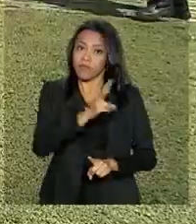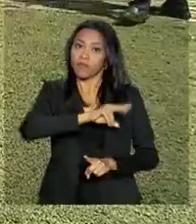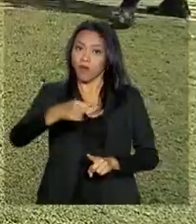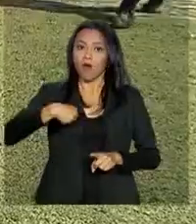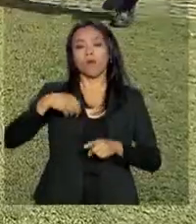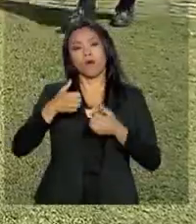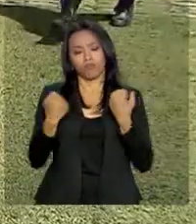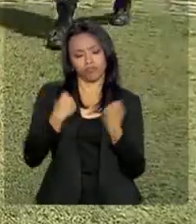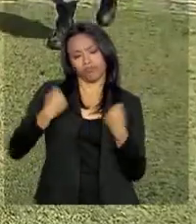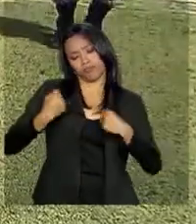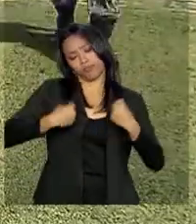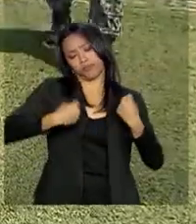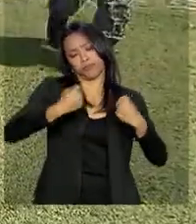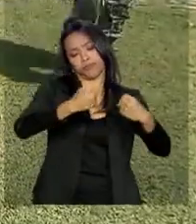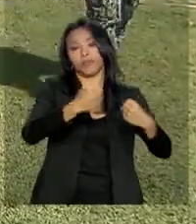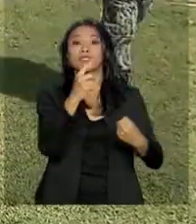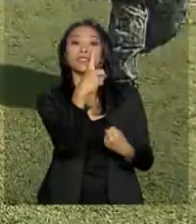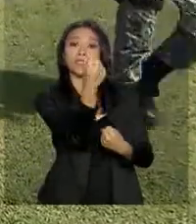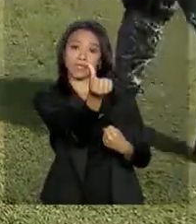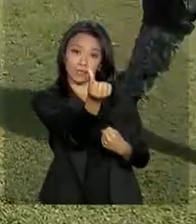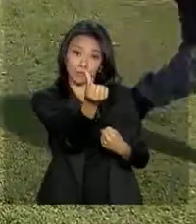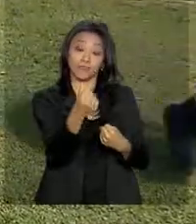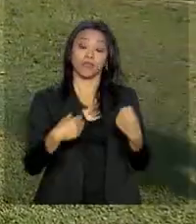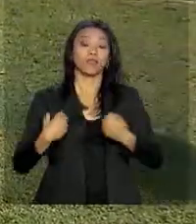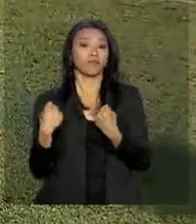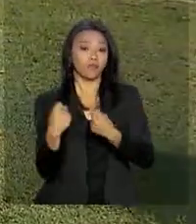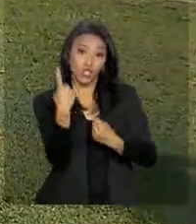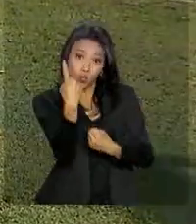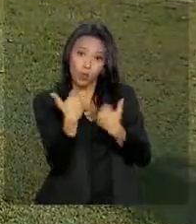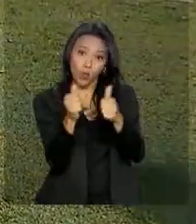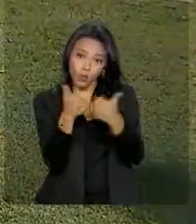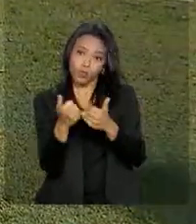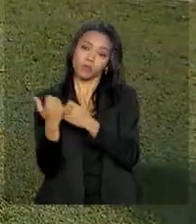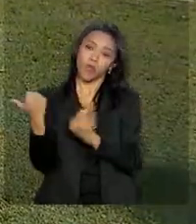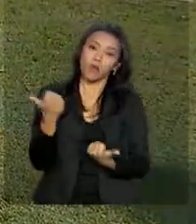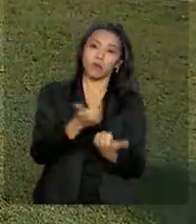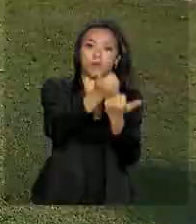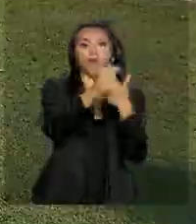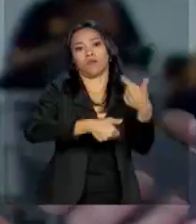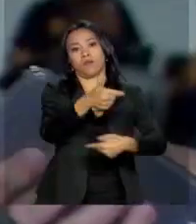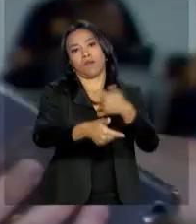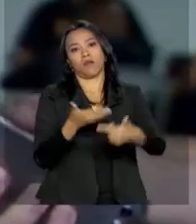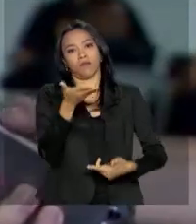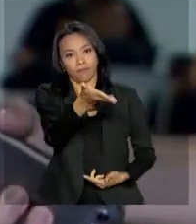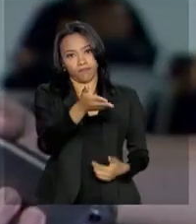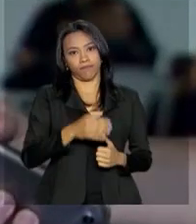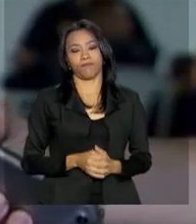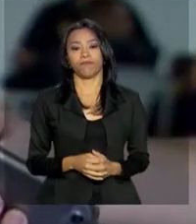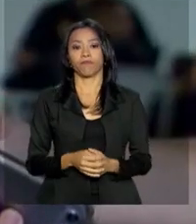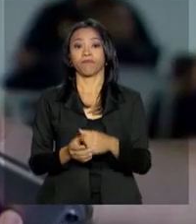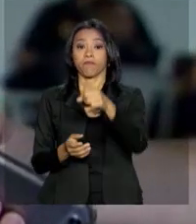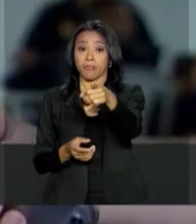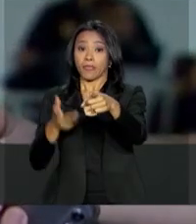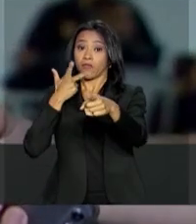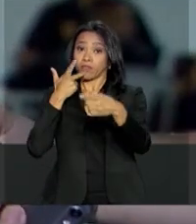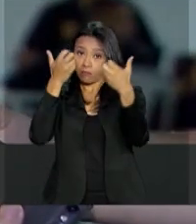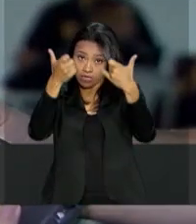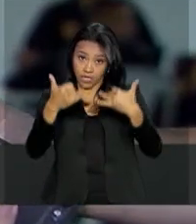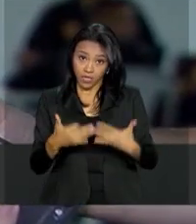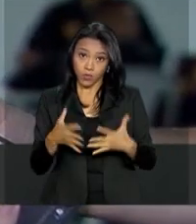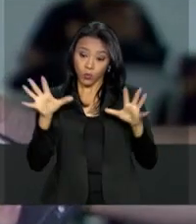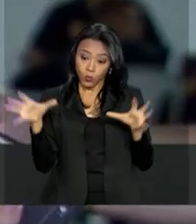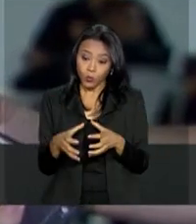trazendo 16 caminhonetes em um ônibus para reforçar o trabalho na fronteira os agentes vão fazer um trabalho relacionado